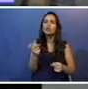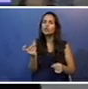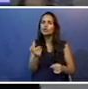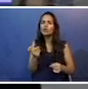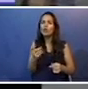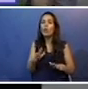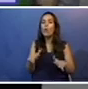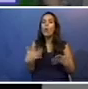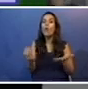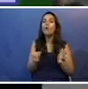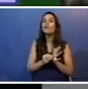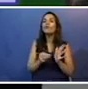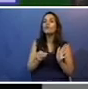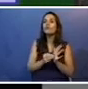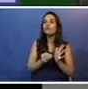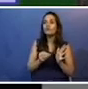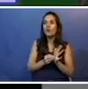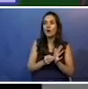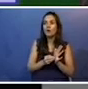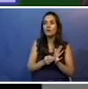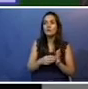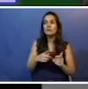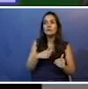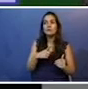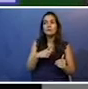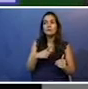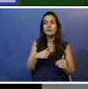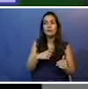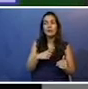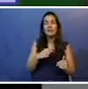para terminar a leitura se a história tem